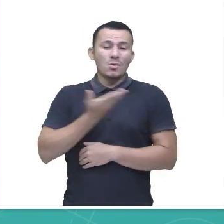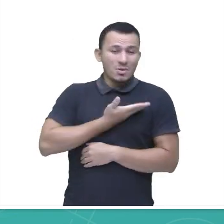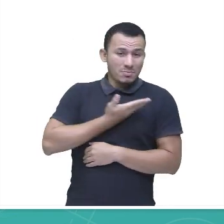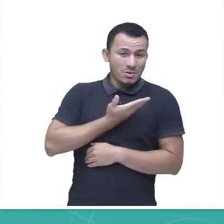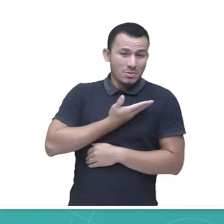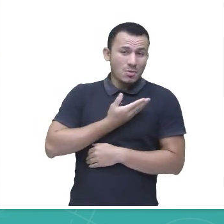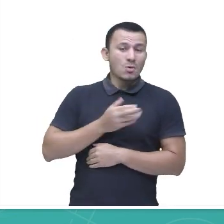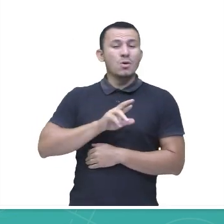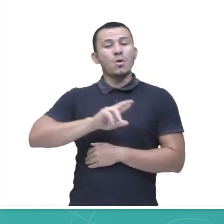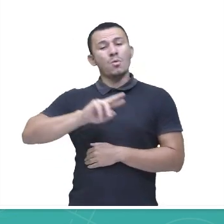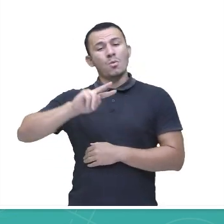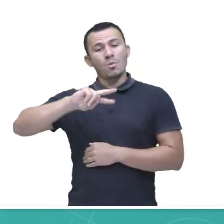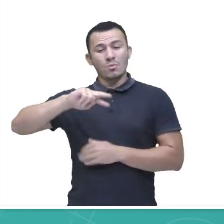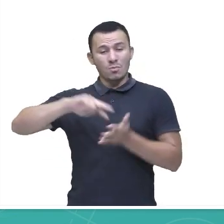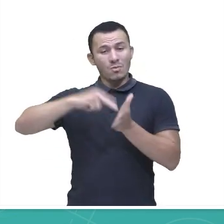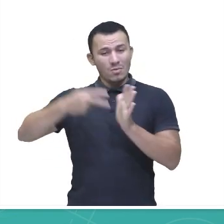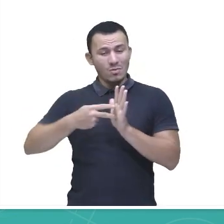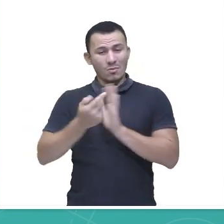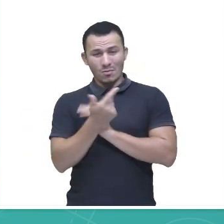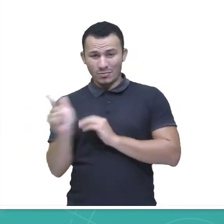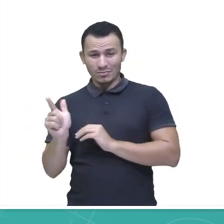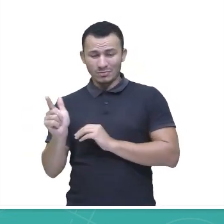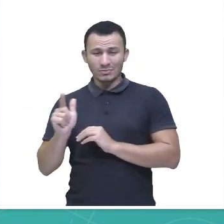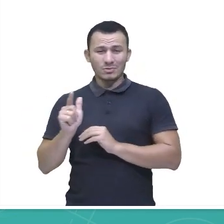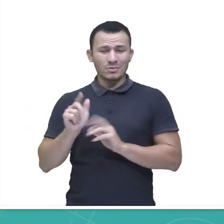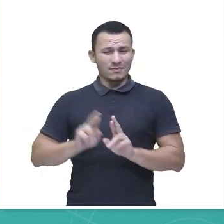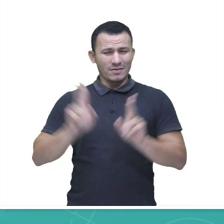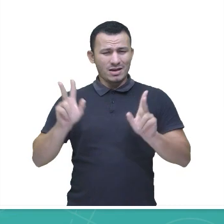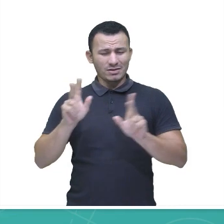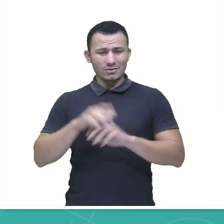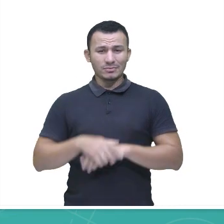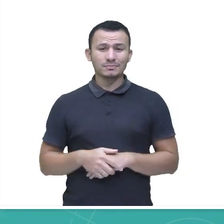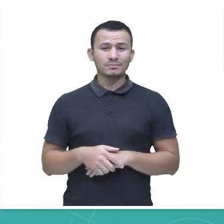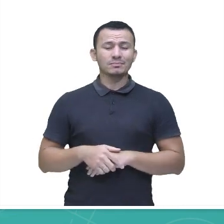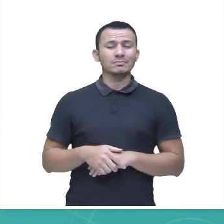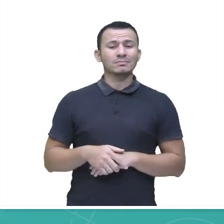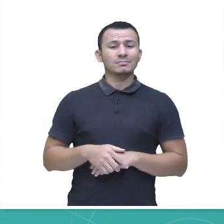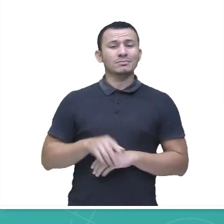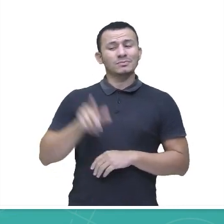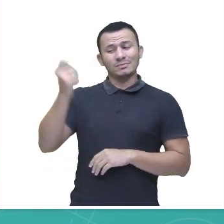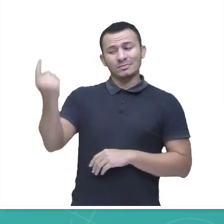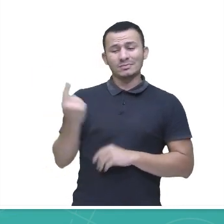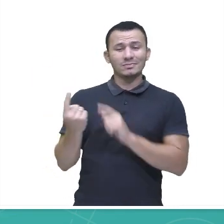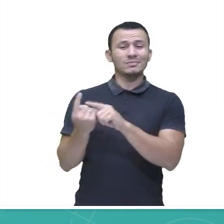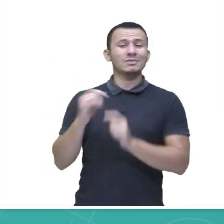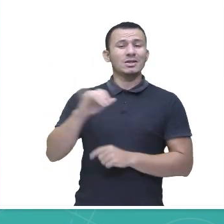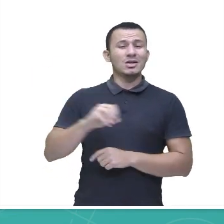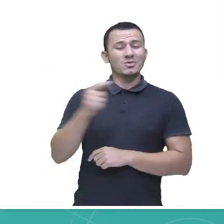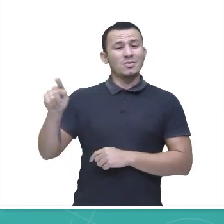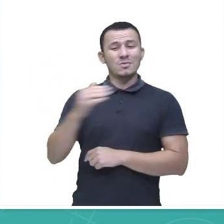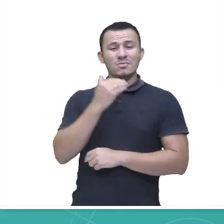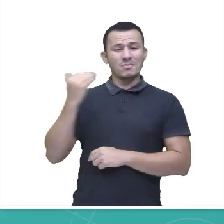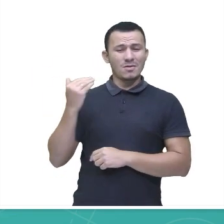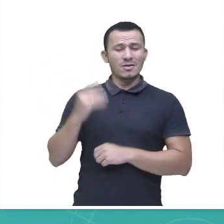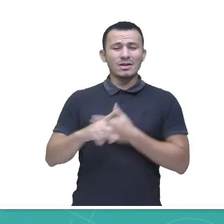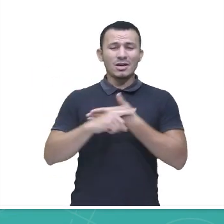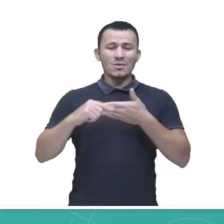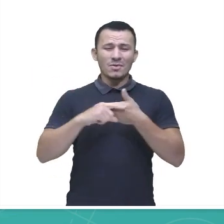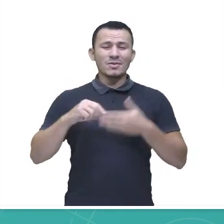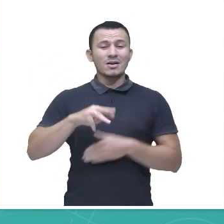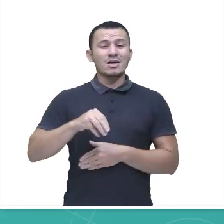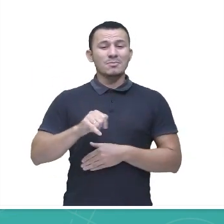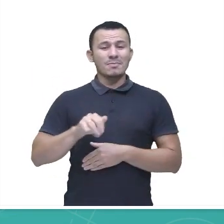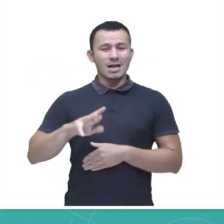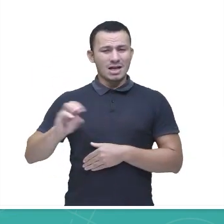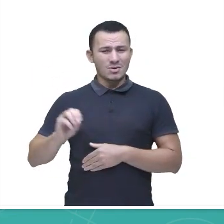adverso. João só será definitivo quando esticar a canela. Morre, João. Mário Quintana. Então,